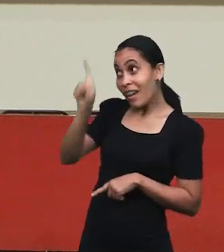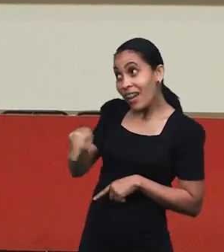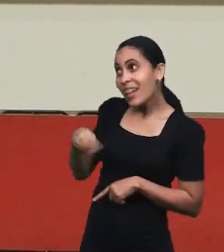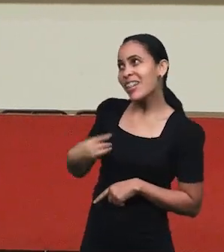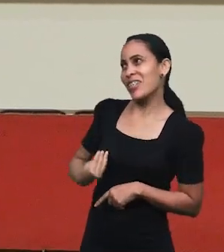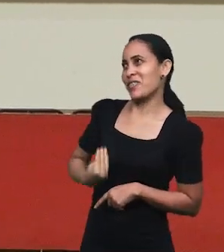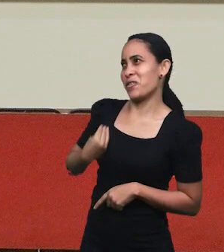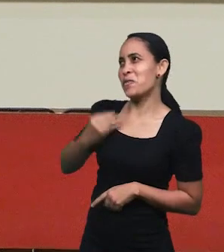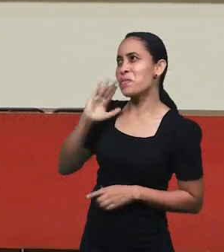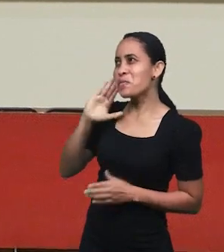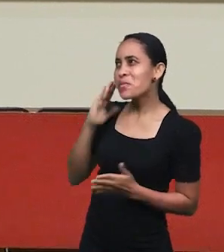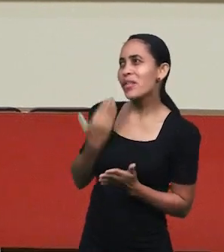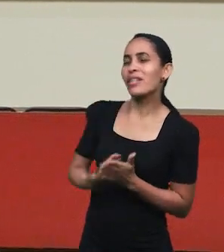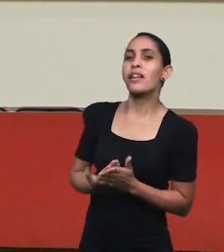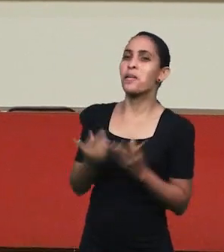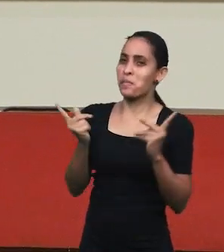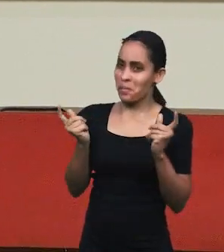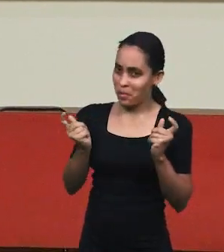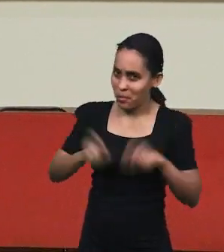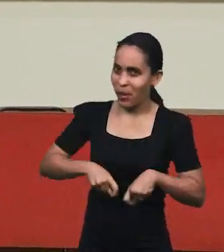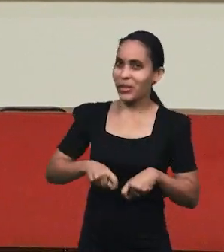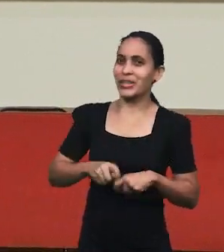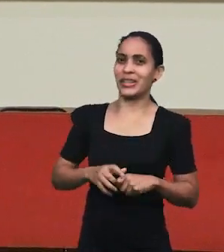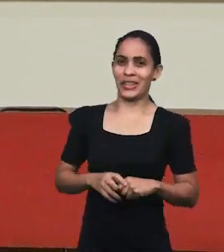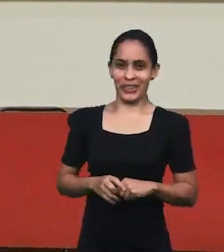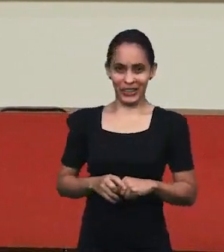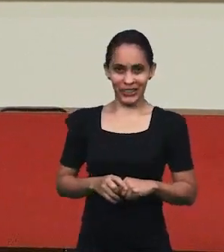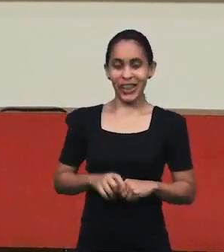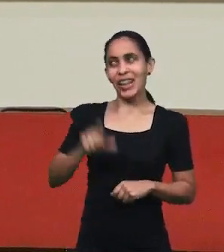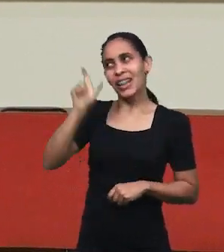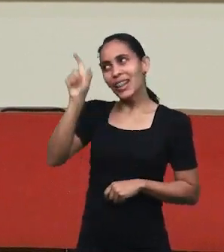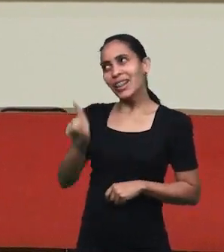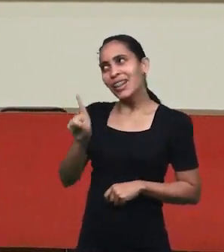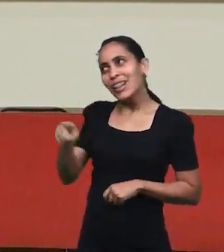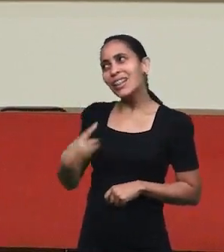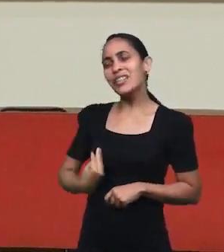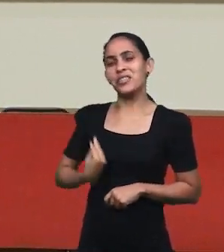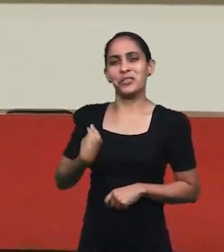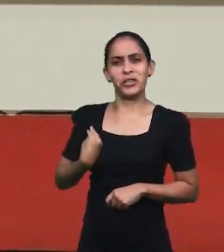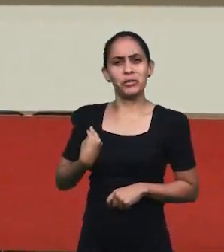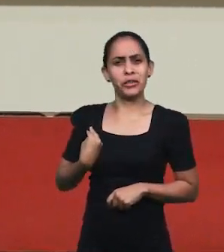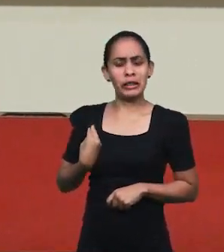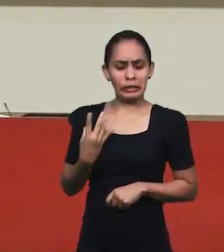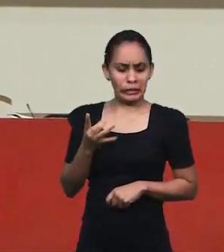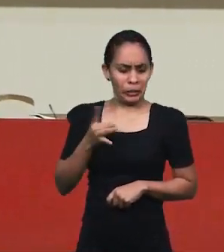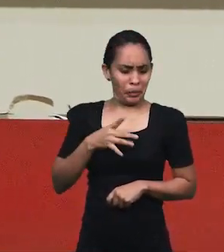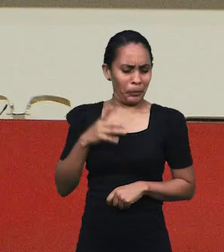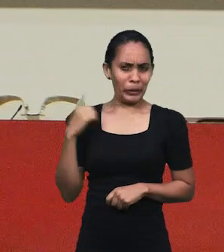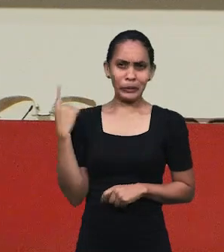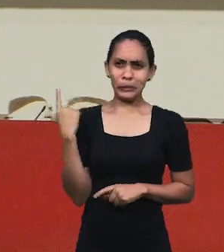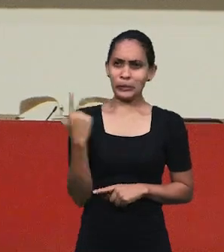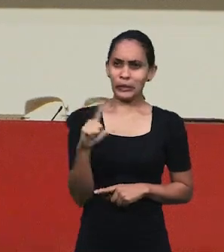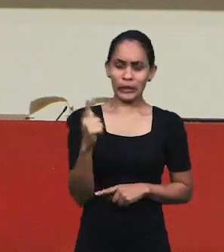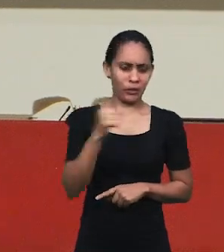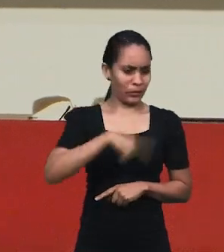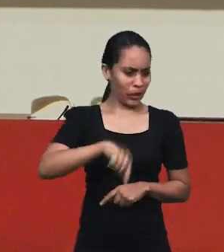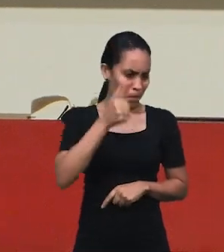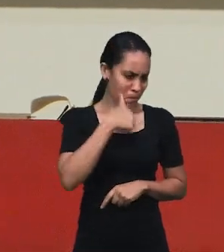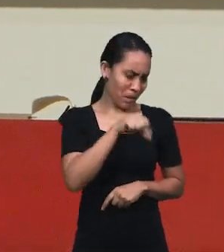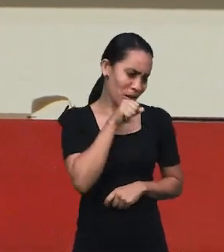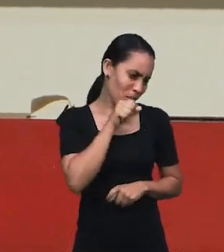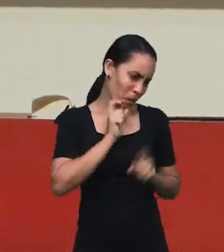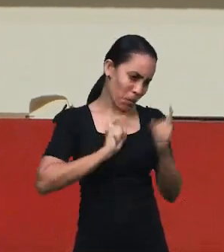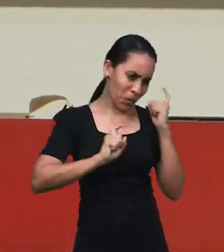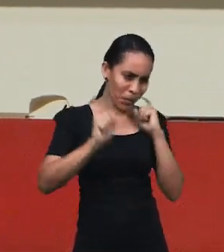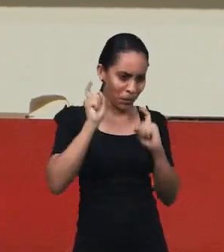E porque Ele vive, eu posso crer no amanhã. Porque Ele vive, temor não há. Para